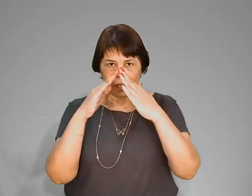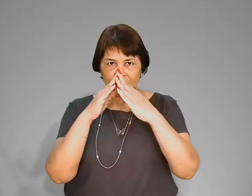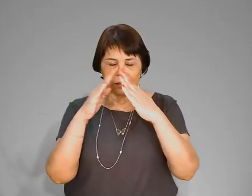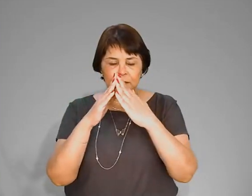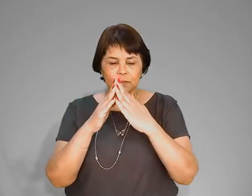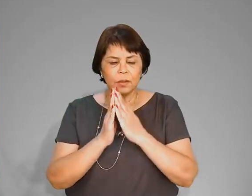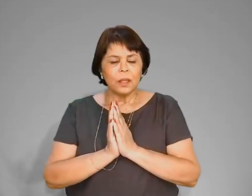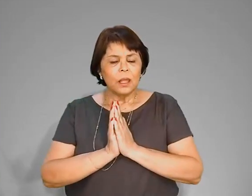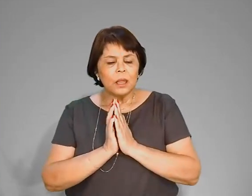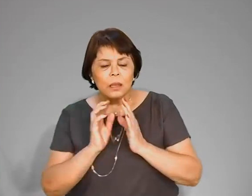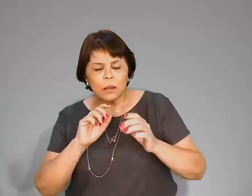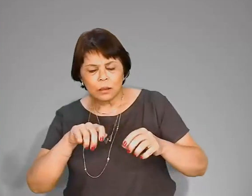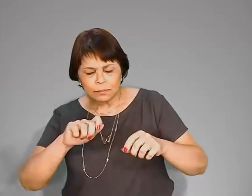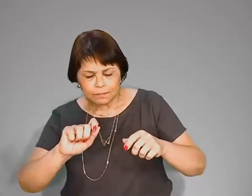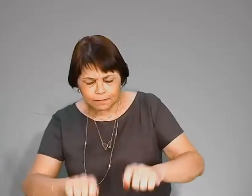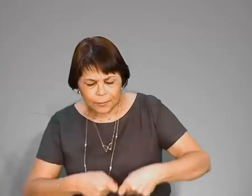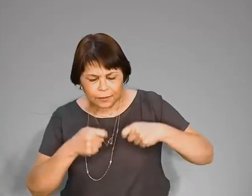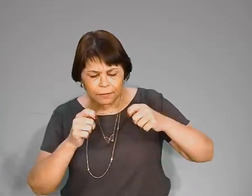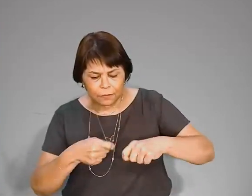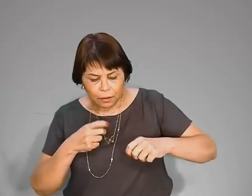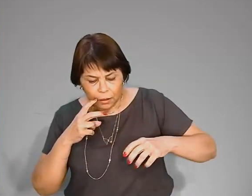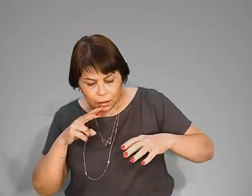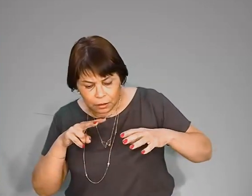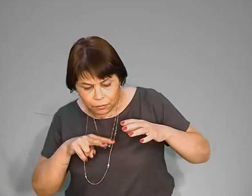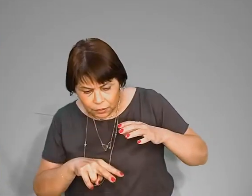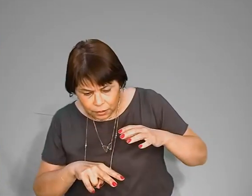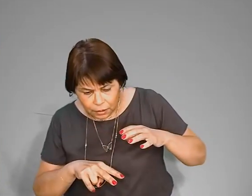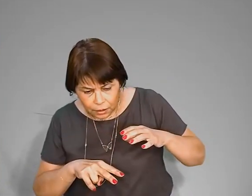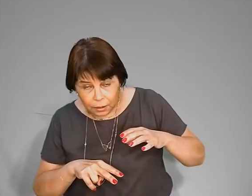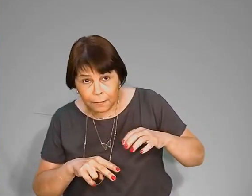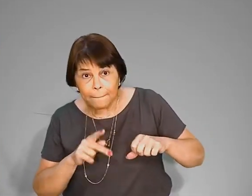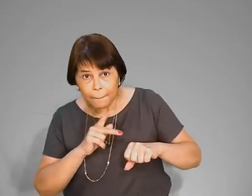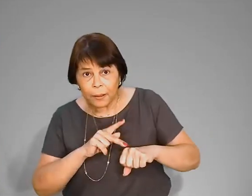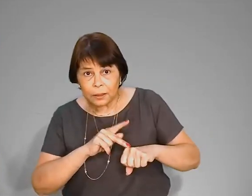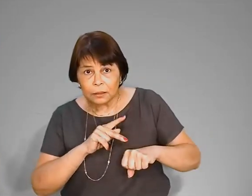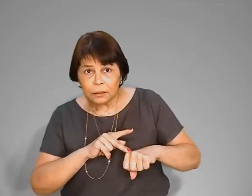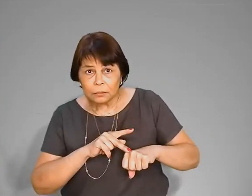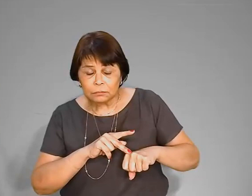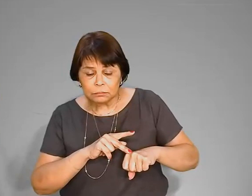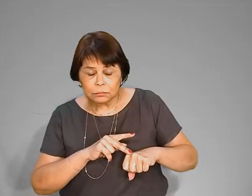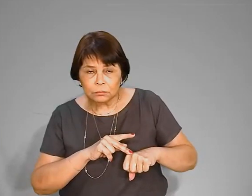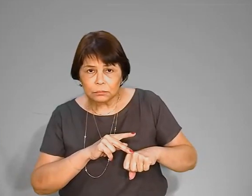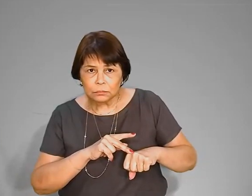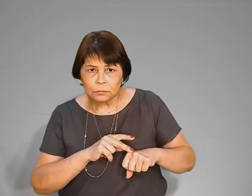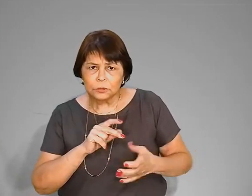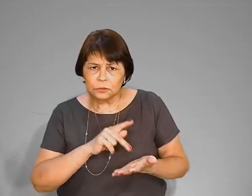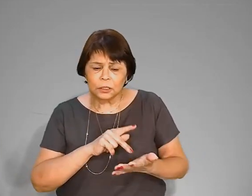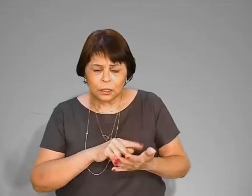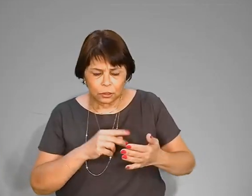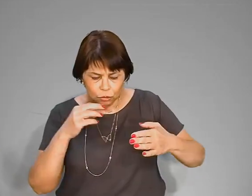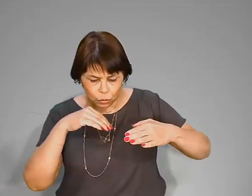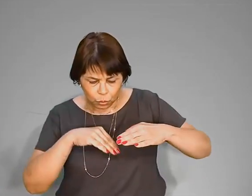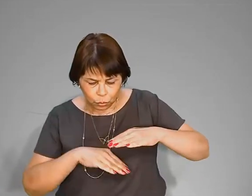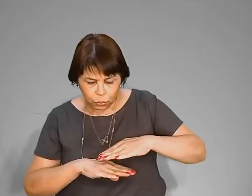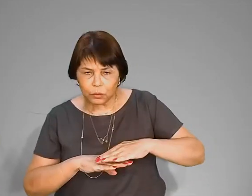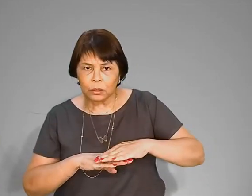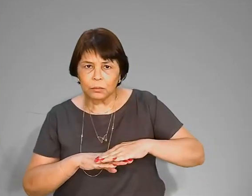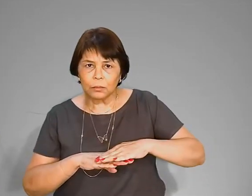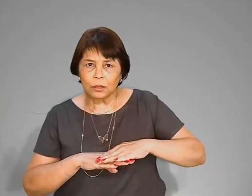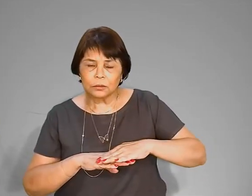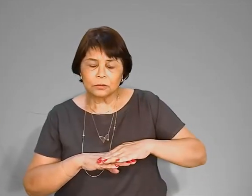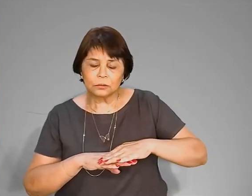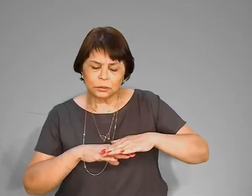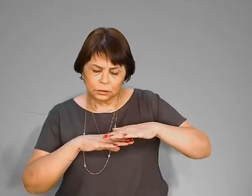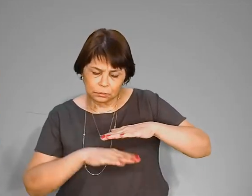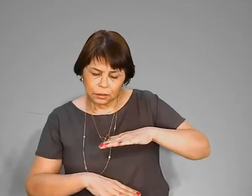de base sobre a qual eles construíam suas casas. Esta sapata, que os engenheiros